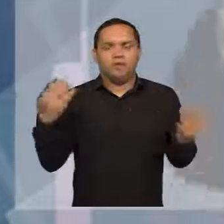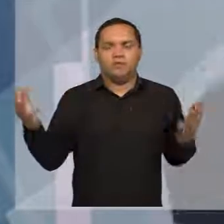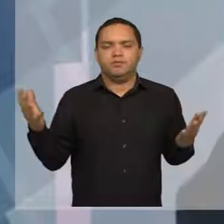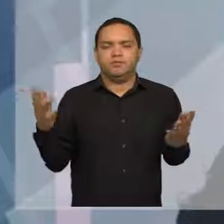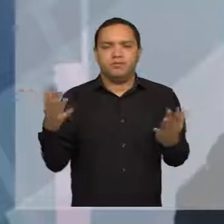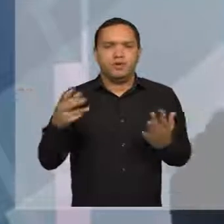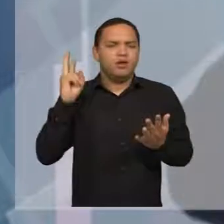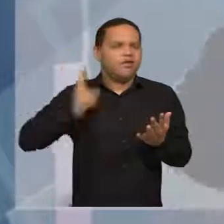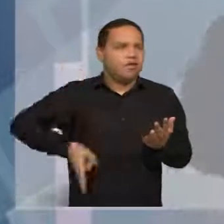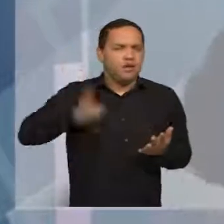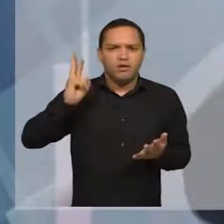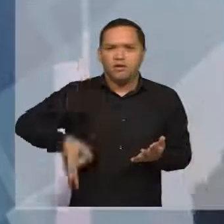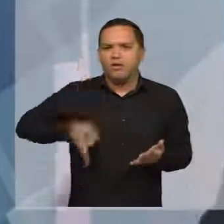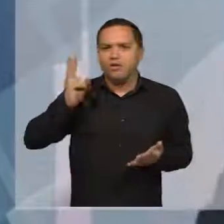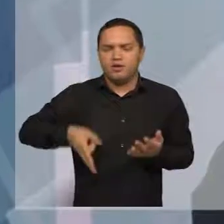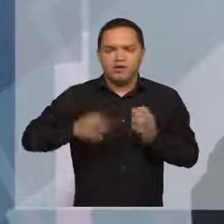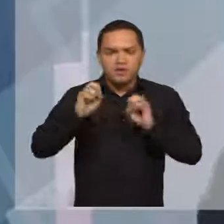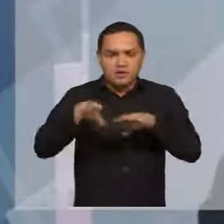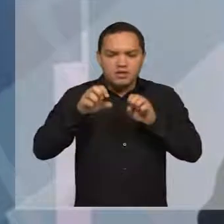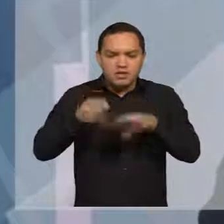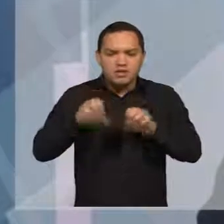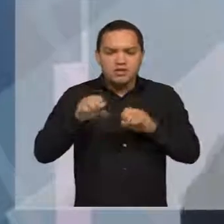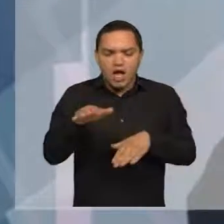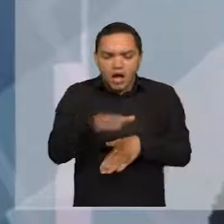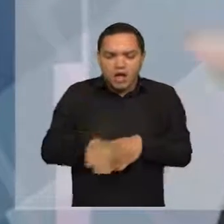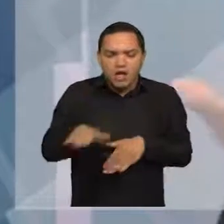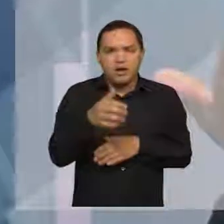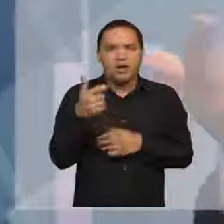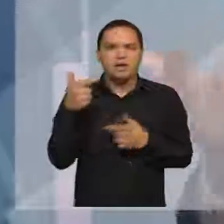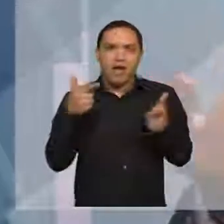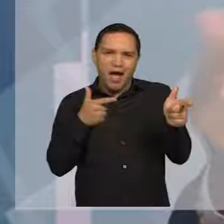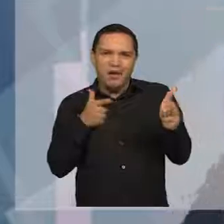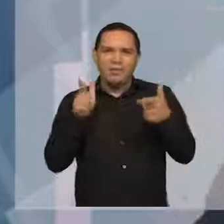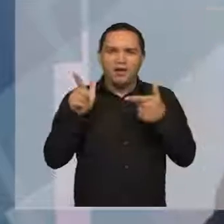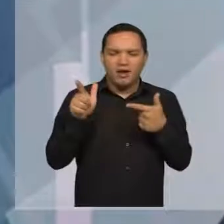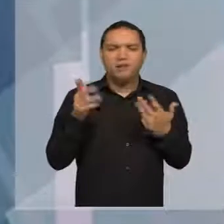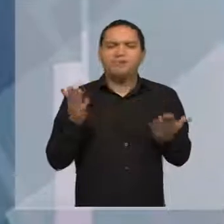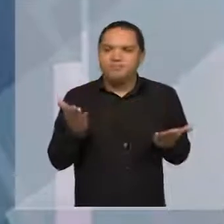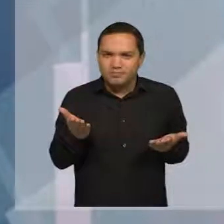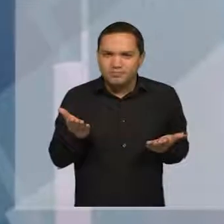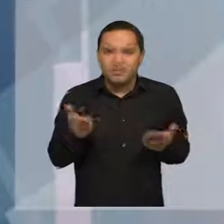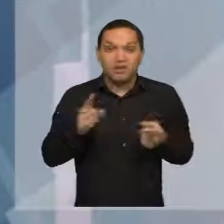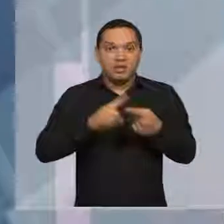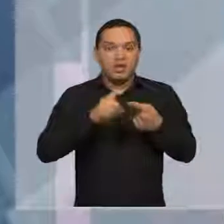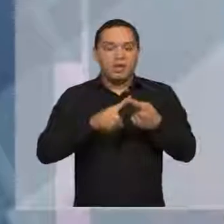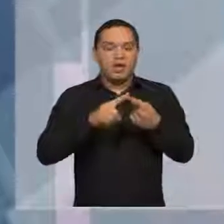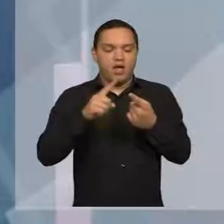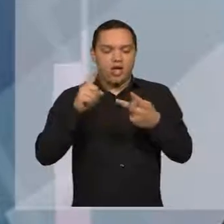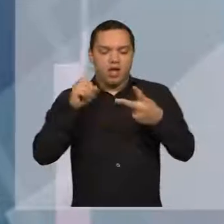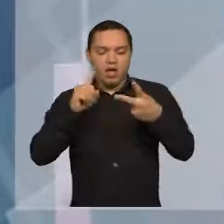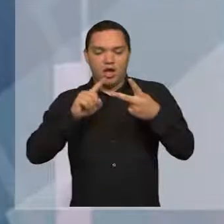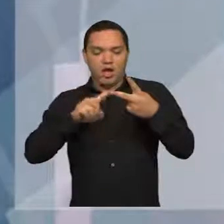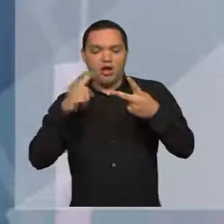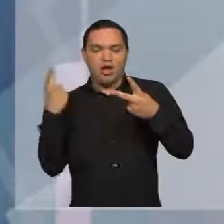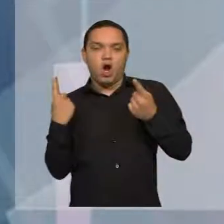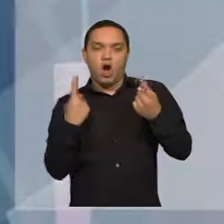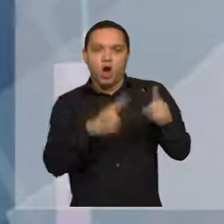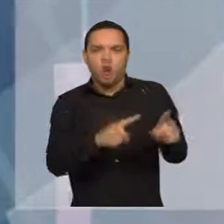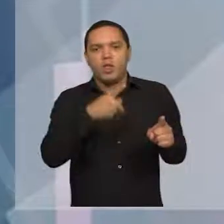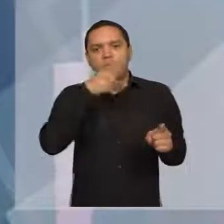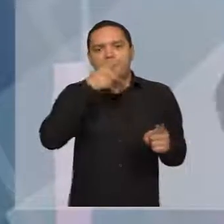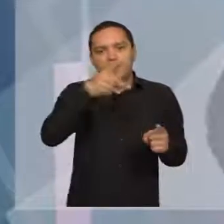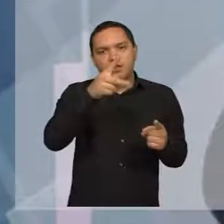fazia lá constantemente, ensinava a criança a fazer. E o outro ponto era a questão do antipetismo, né? Que foi o